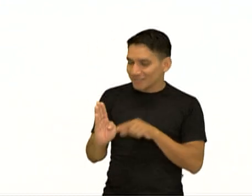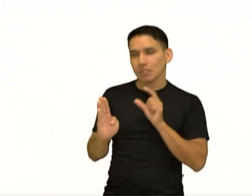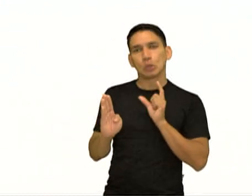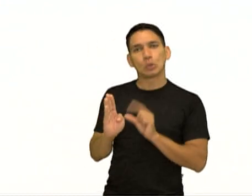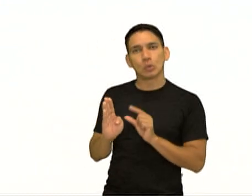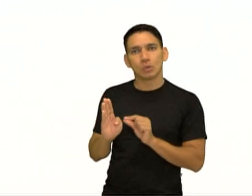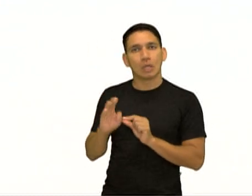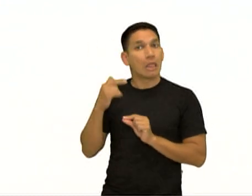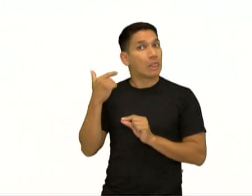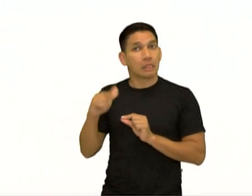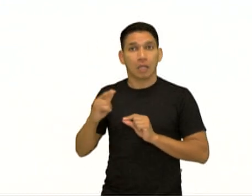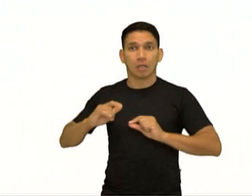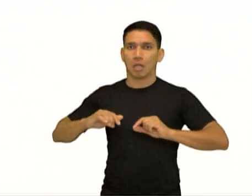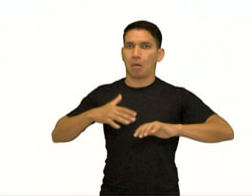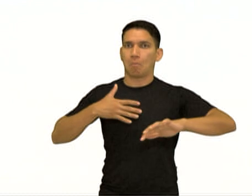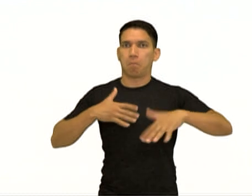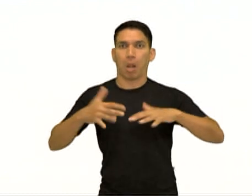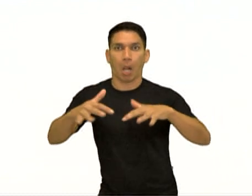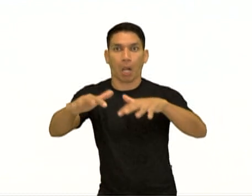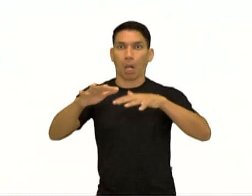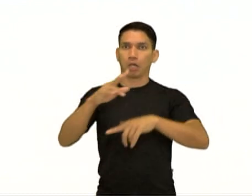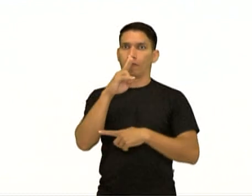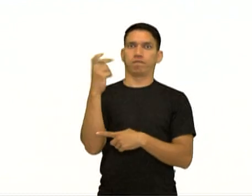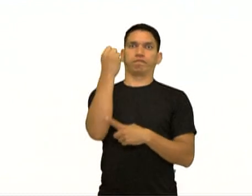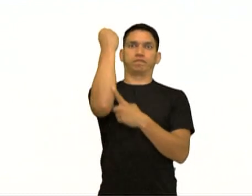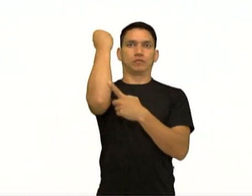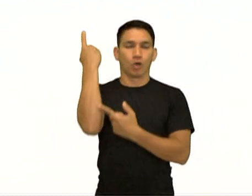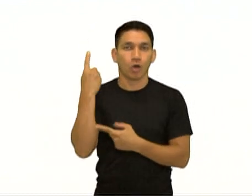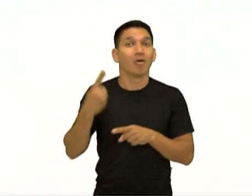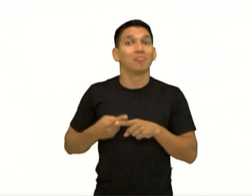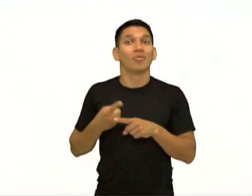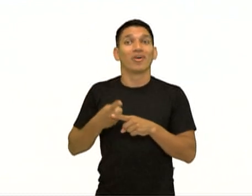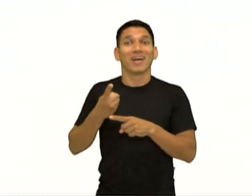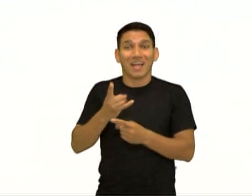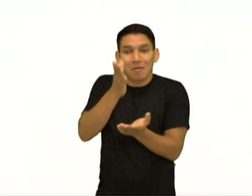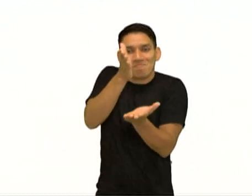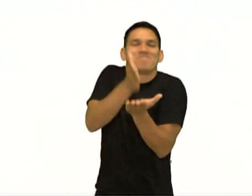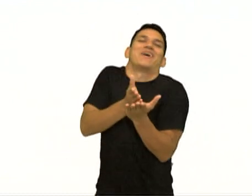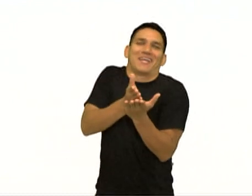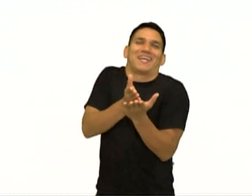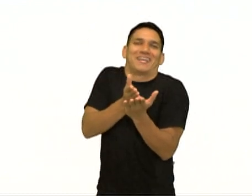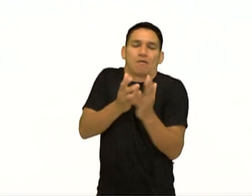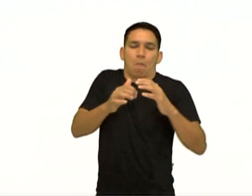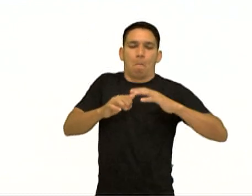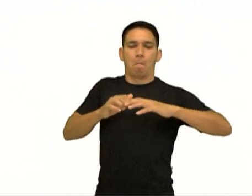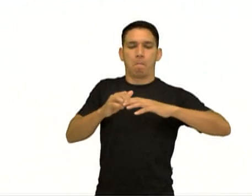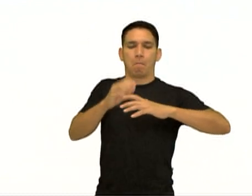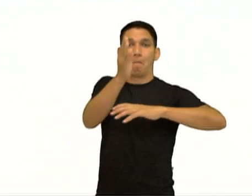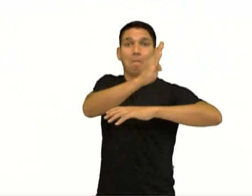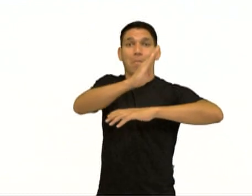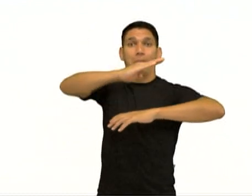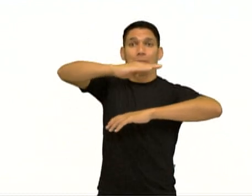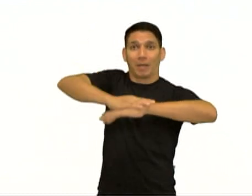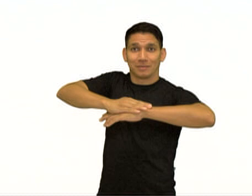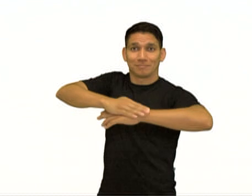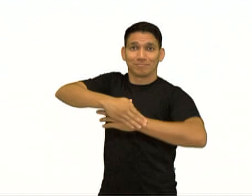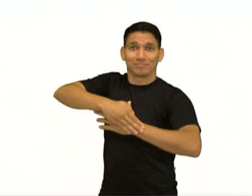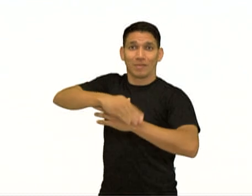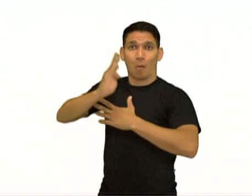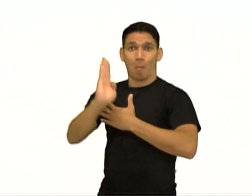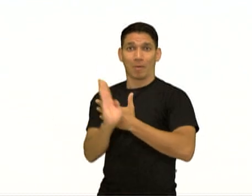não sofre com terremotos de forma tão intensa, pois encontra-se no centro de uma placa tectônica, no centro da